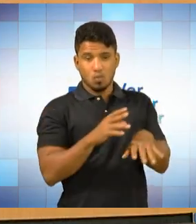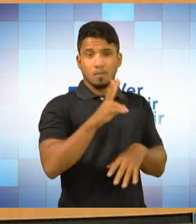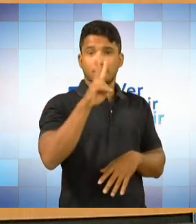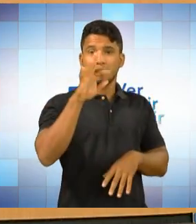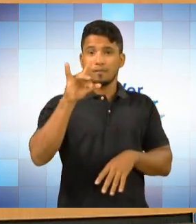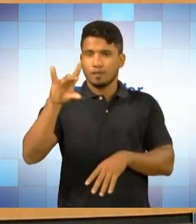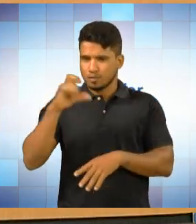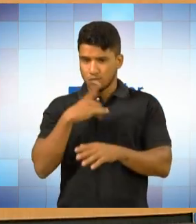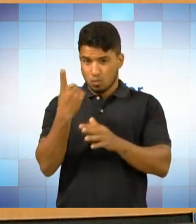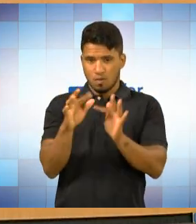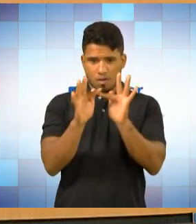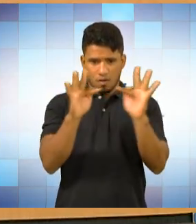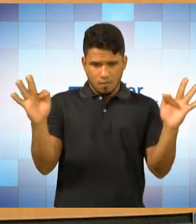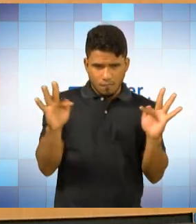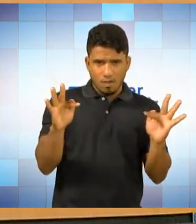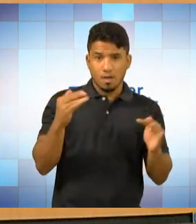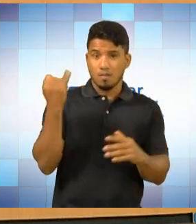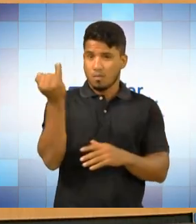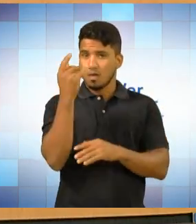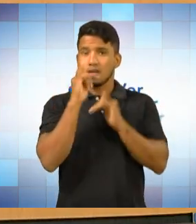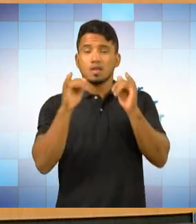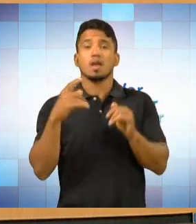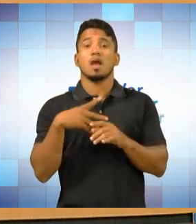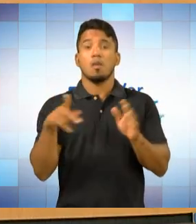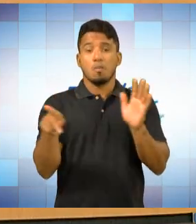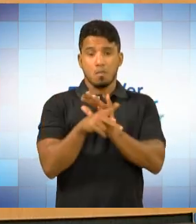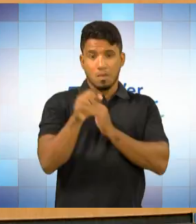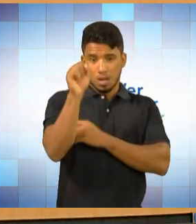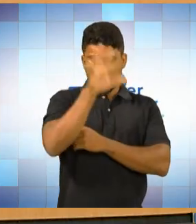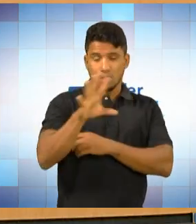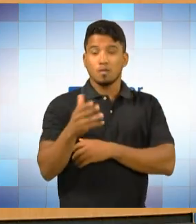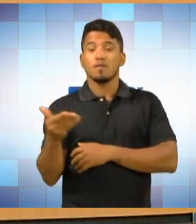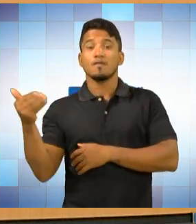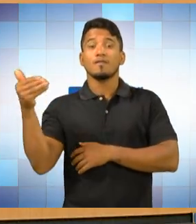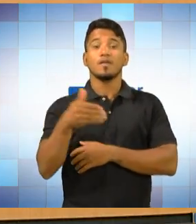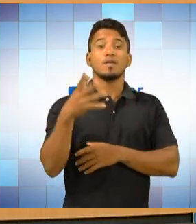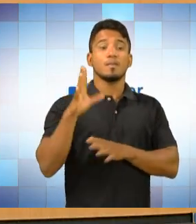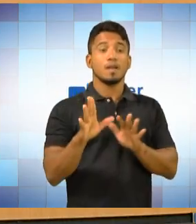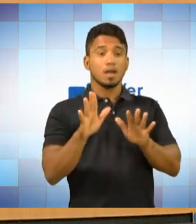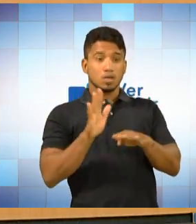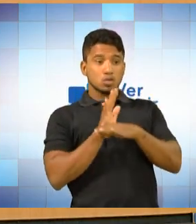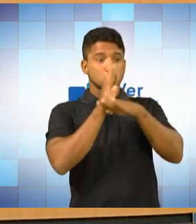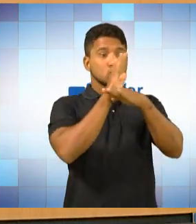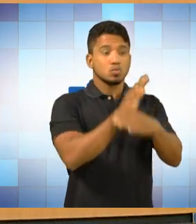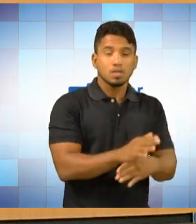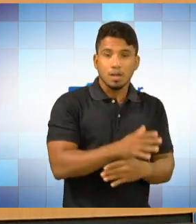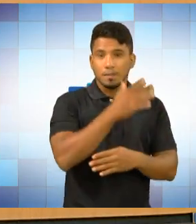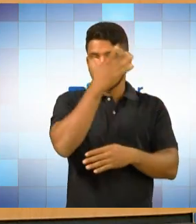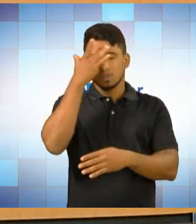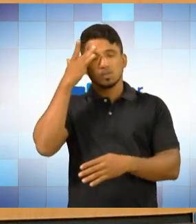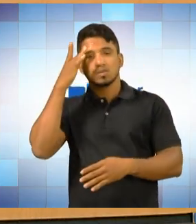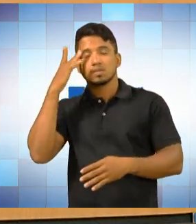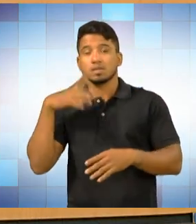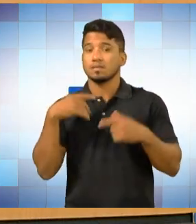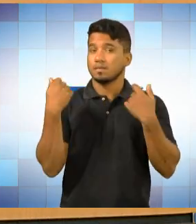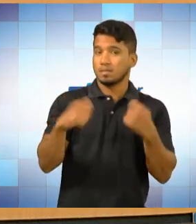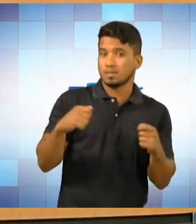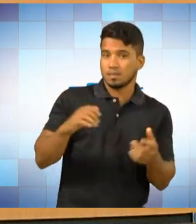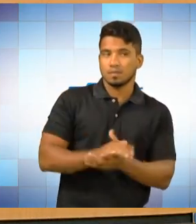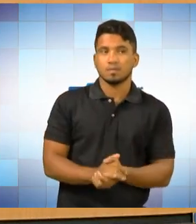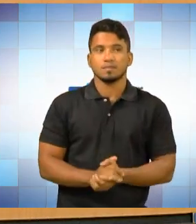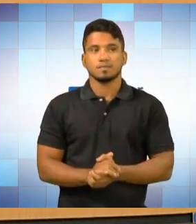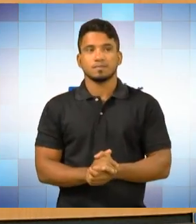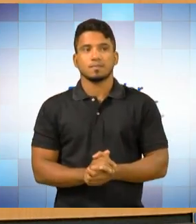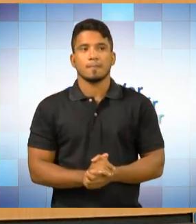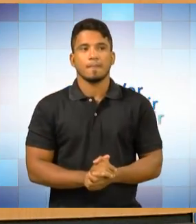Antenilton, uma frase famosa que ele dizia: a associação veio para recuperar sucatas humanas. Que, na realidade, o cenário